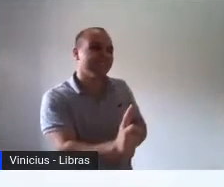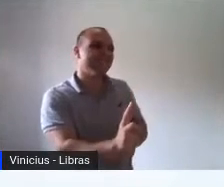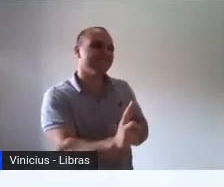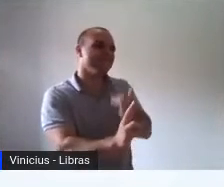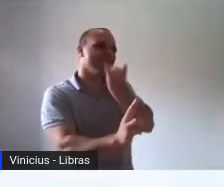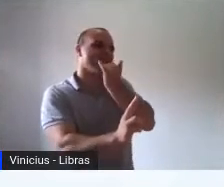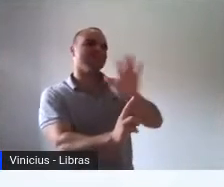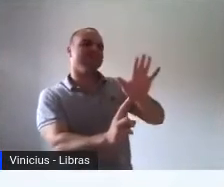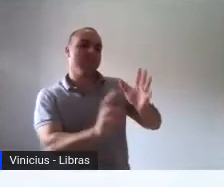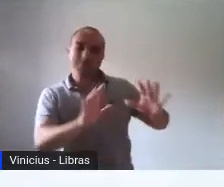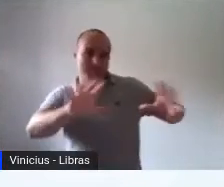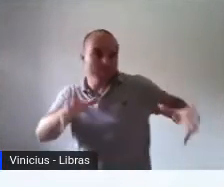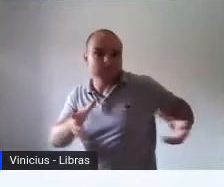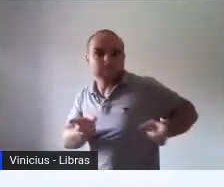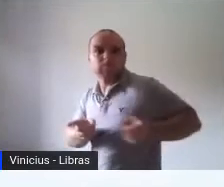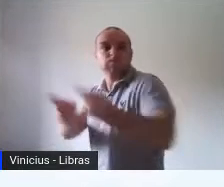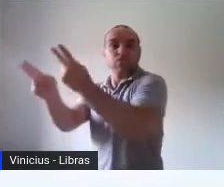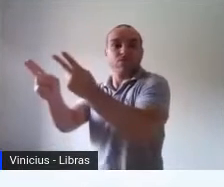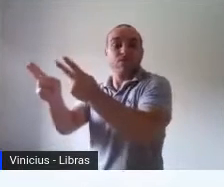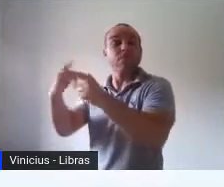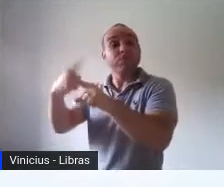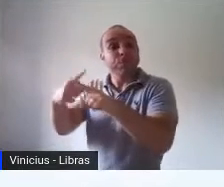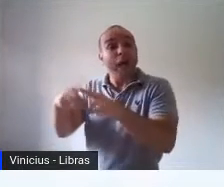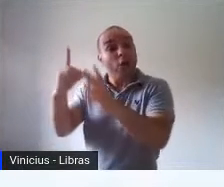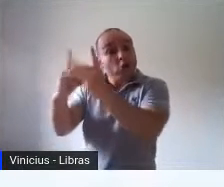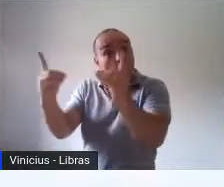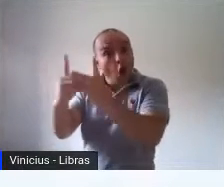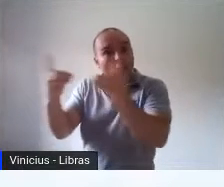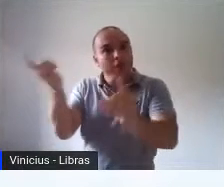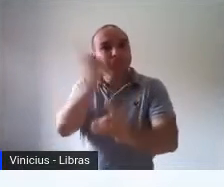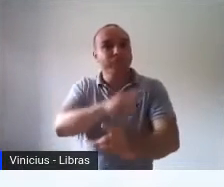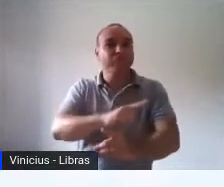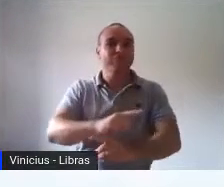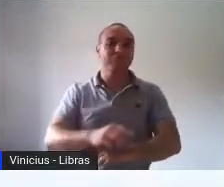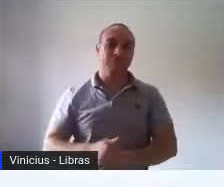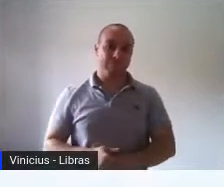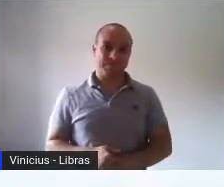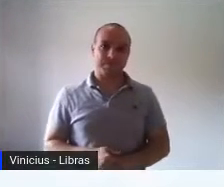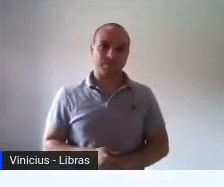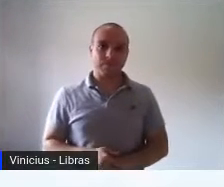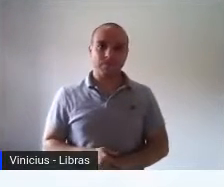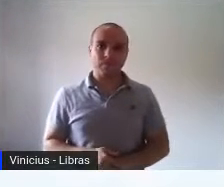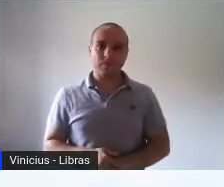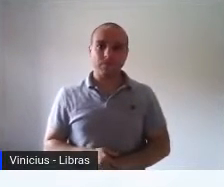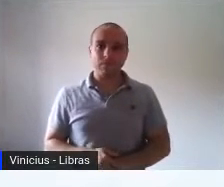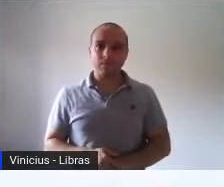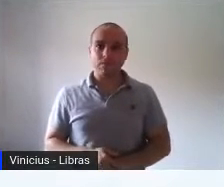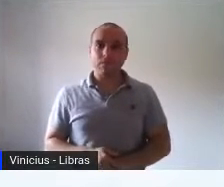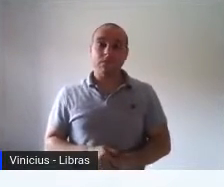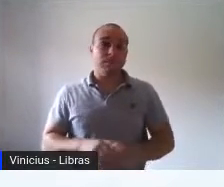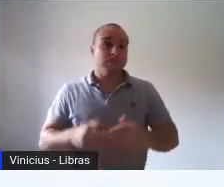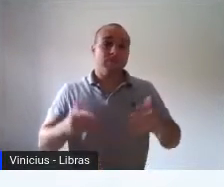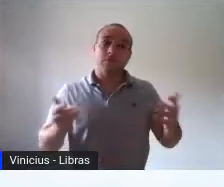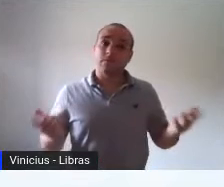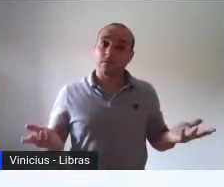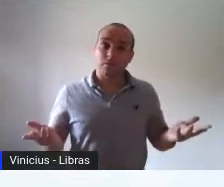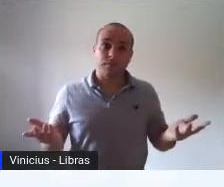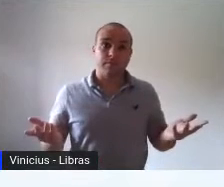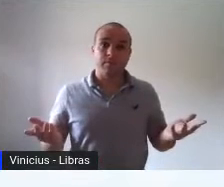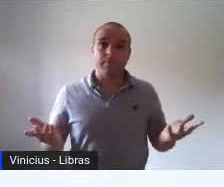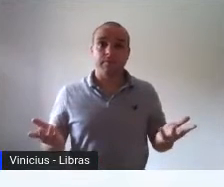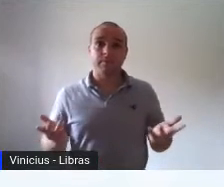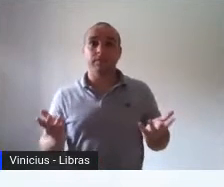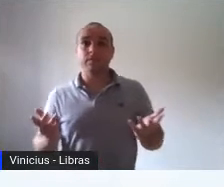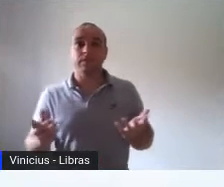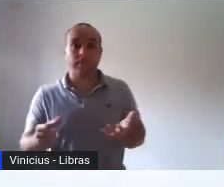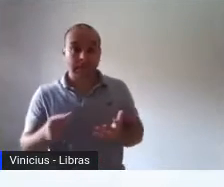ele acabou, não sei se vocês sabem disso, o governo em 2019, o governo atual, ele acabou em 2019 um conselho que